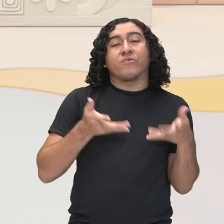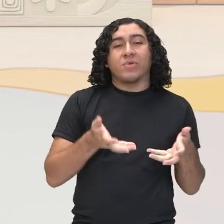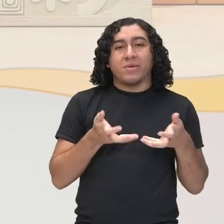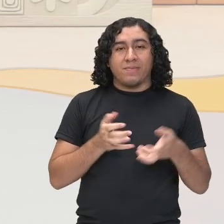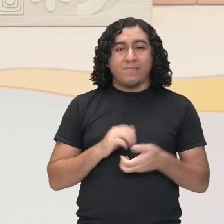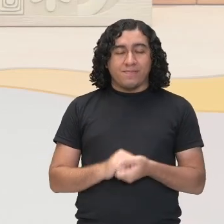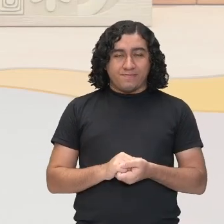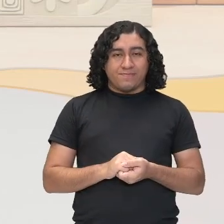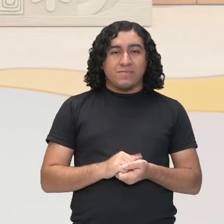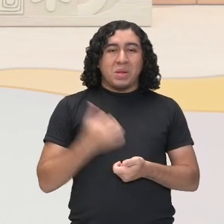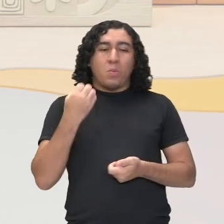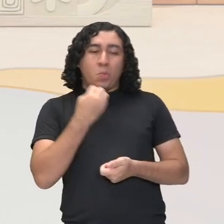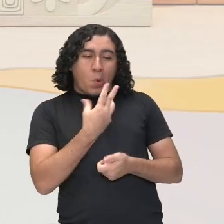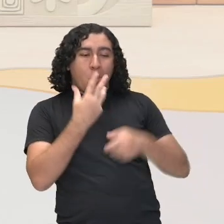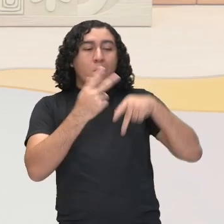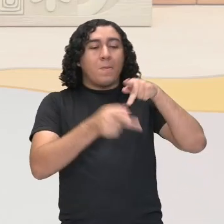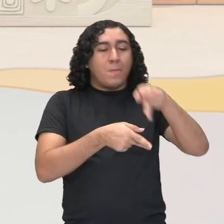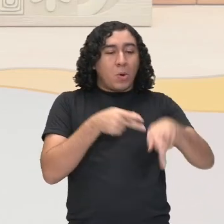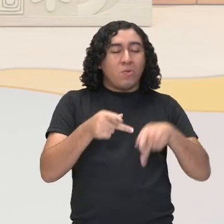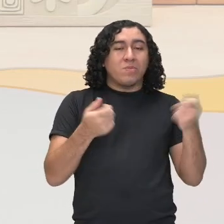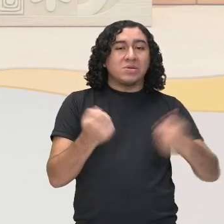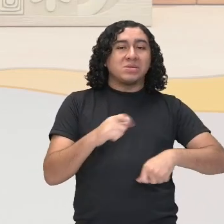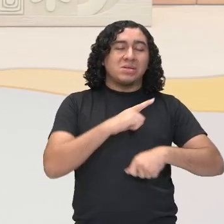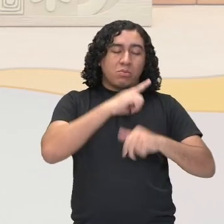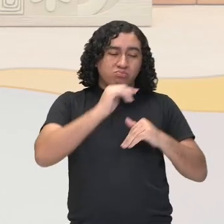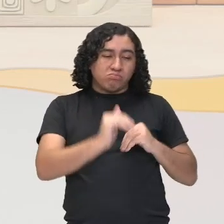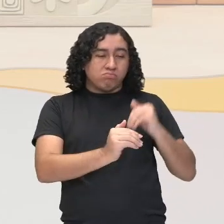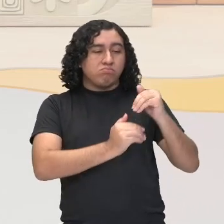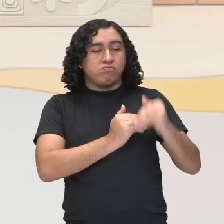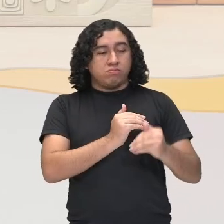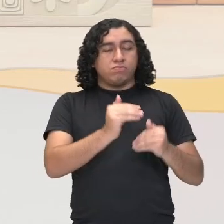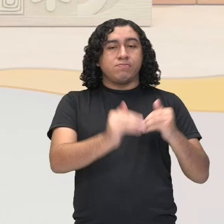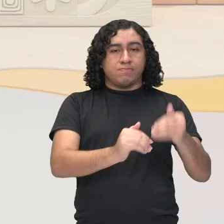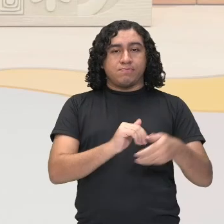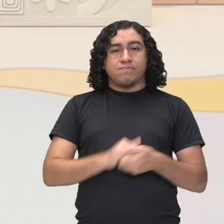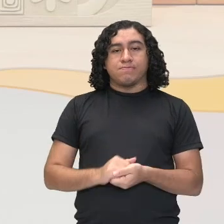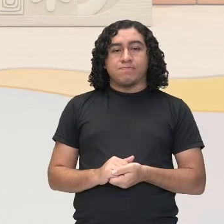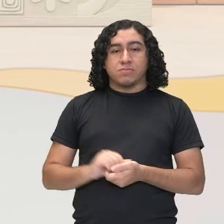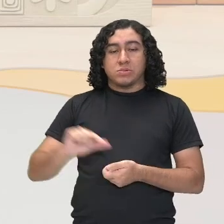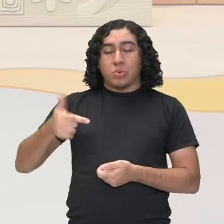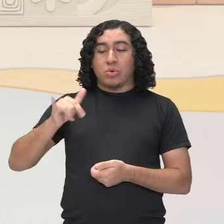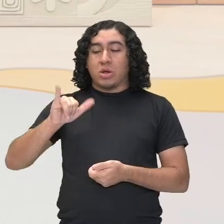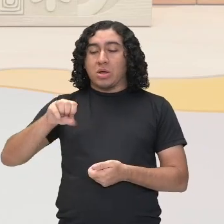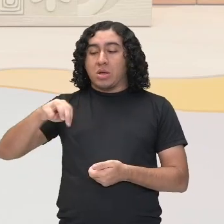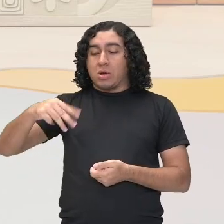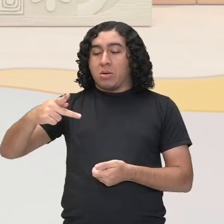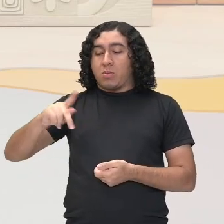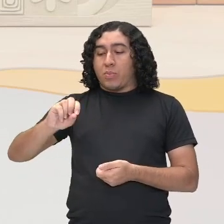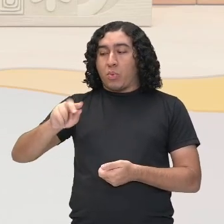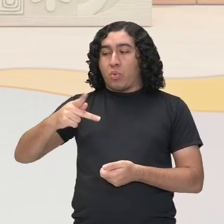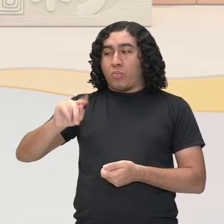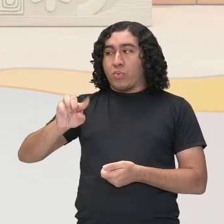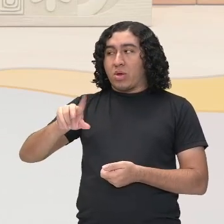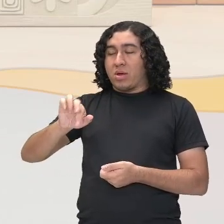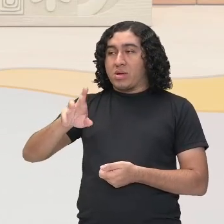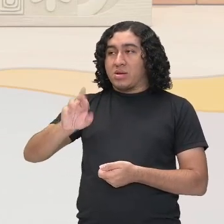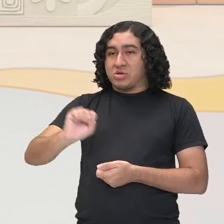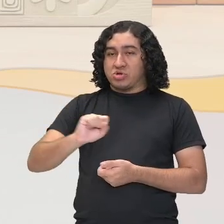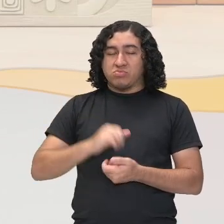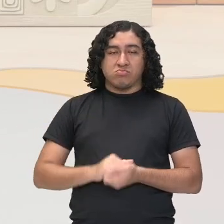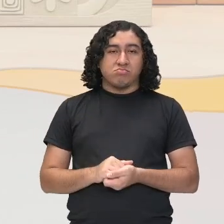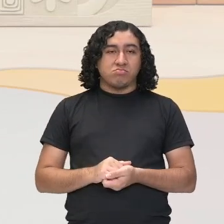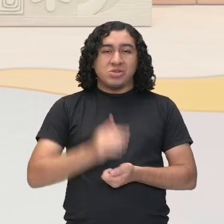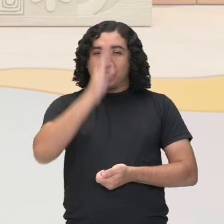boas para o povo, devem ser feitas lentamente. As ações impopulares devem ser feitas de uma vez.